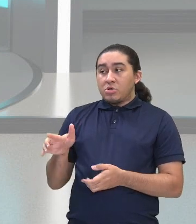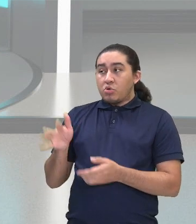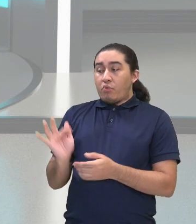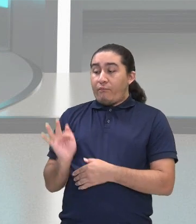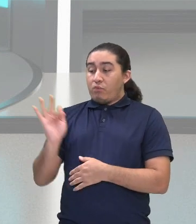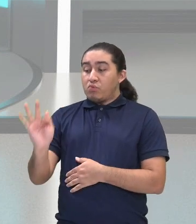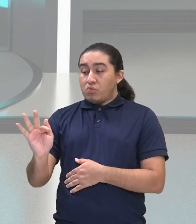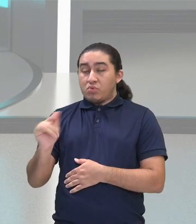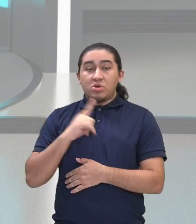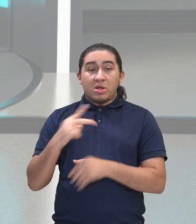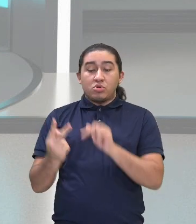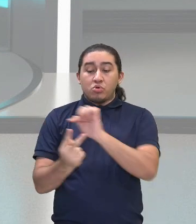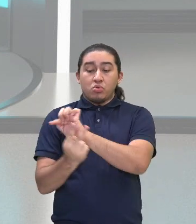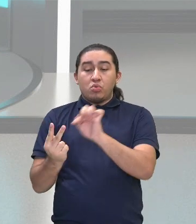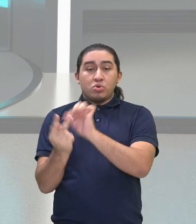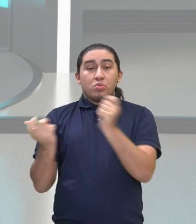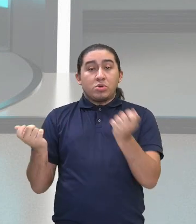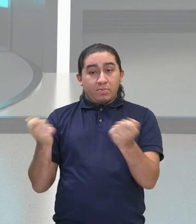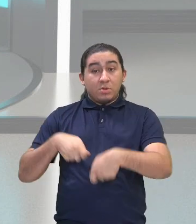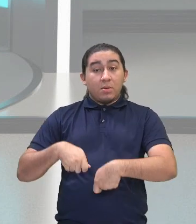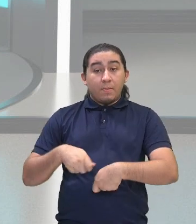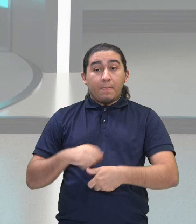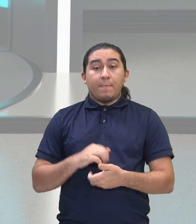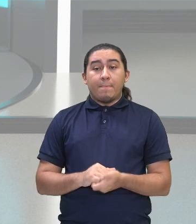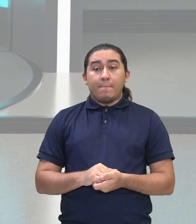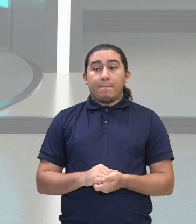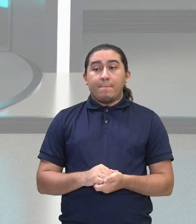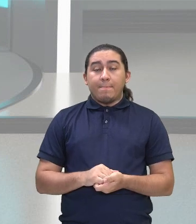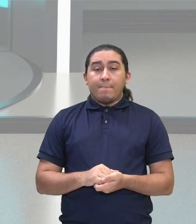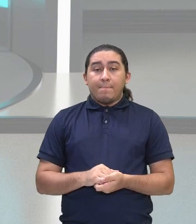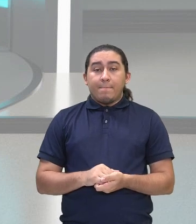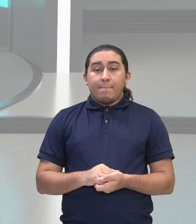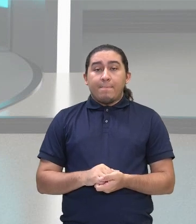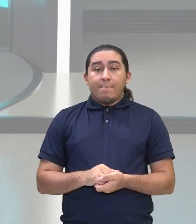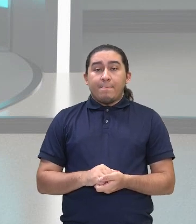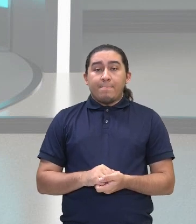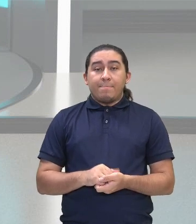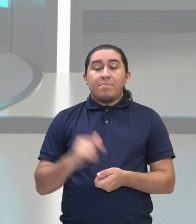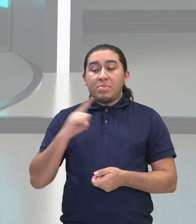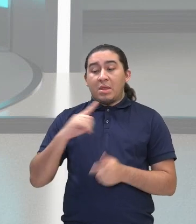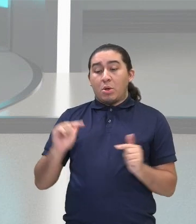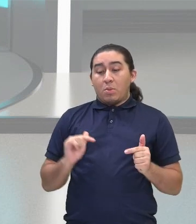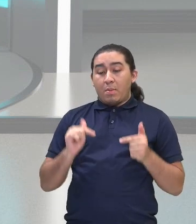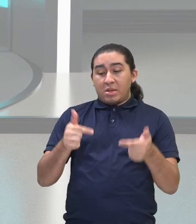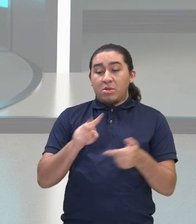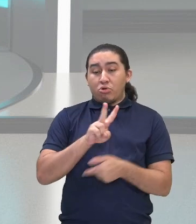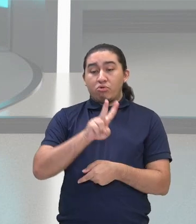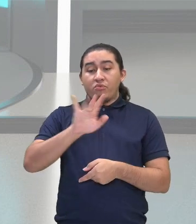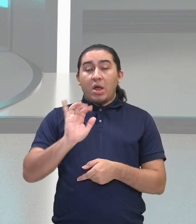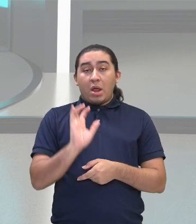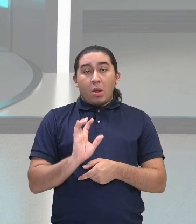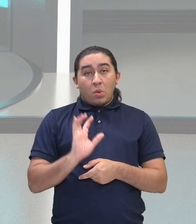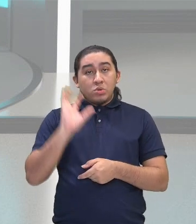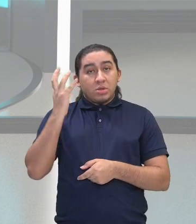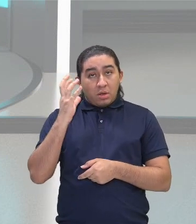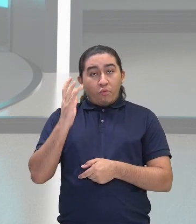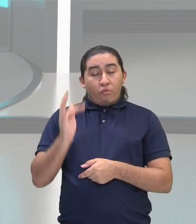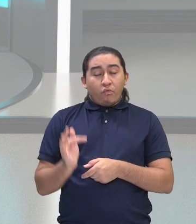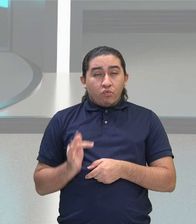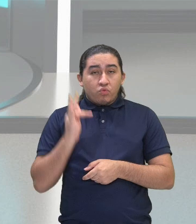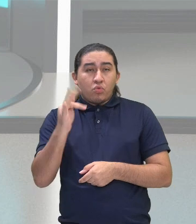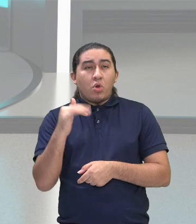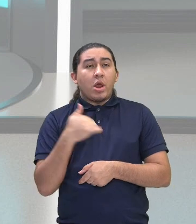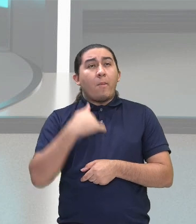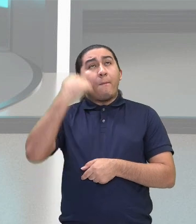temos duas situações também. Aquela ação que vai acontecer, eu planejo